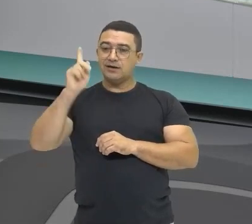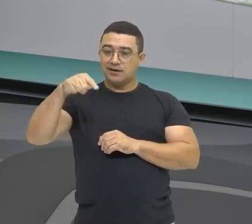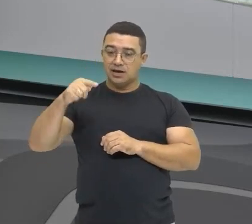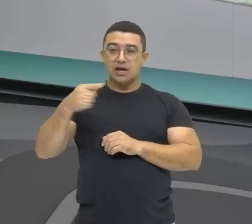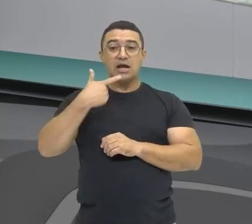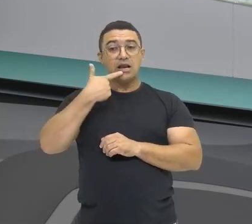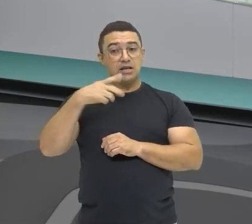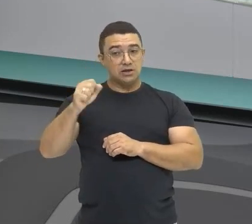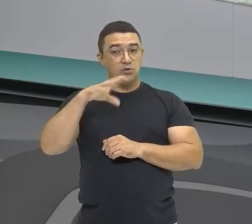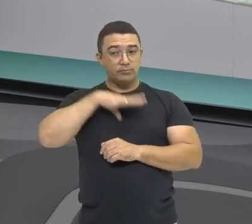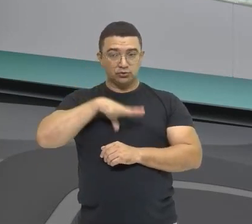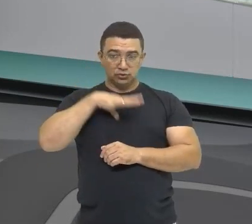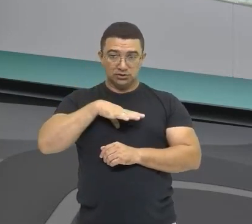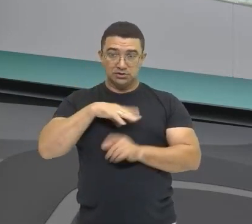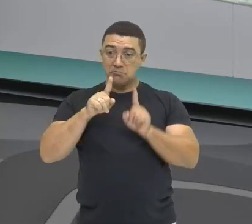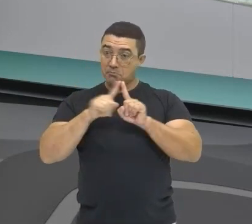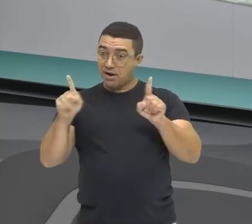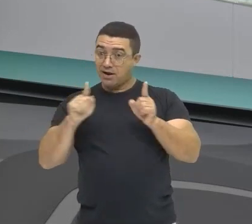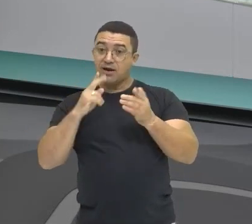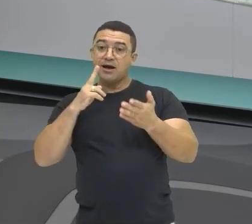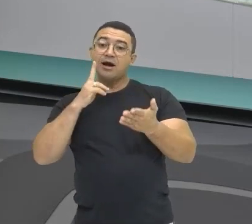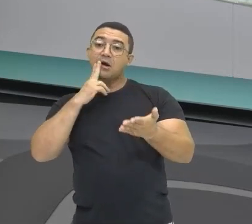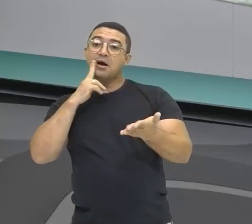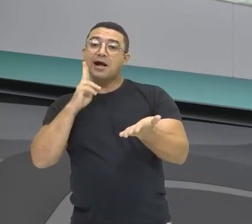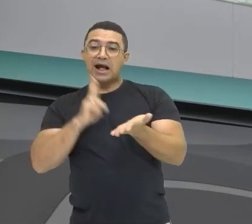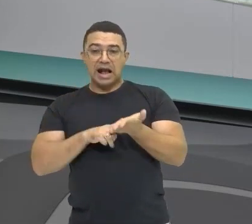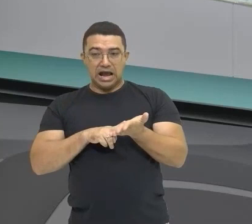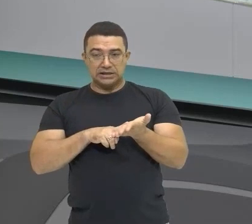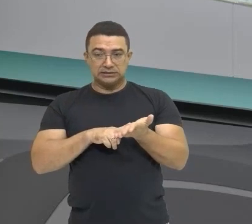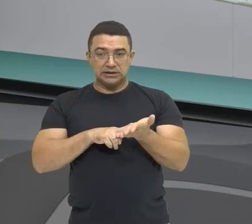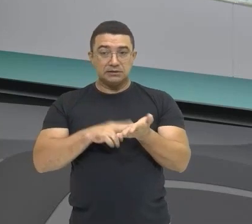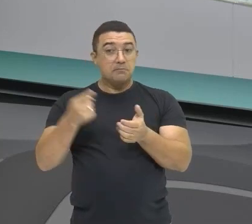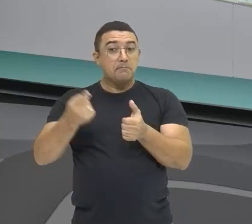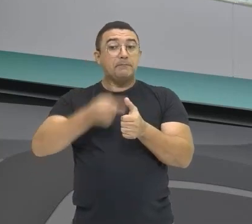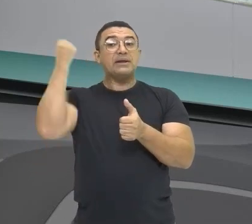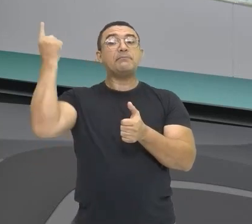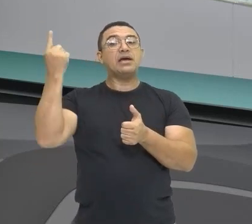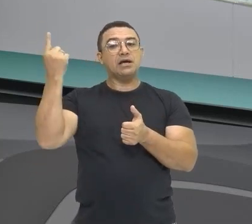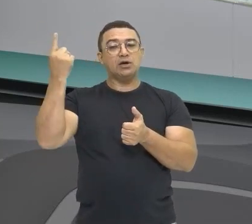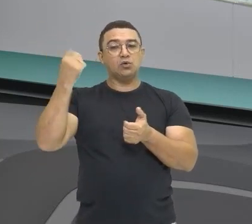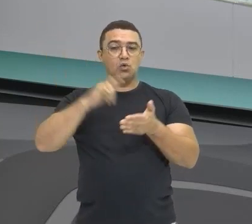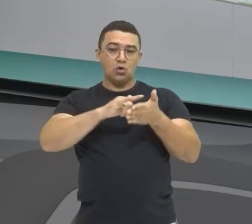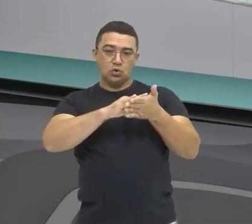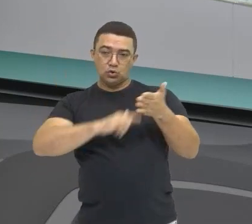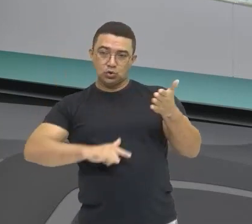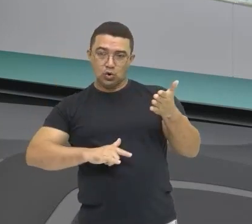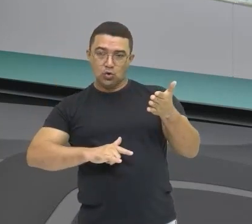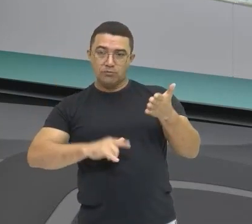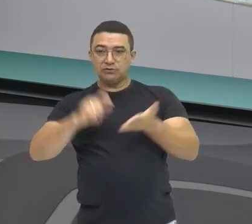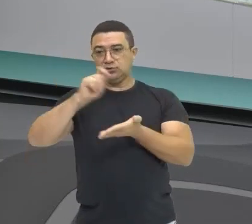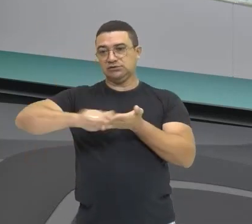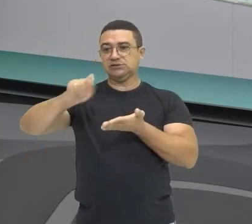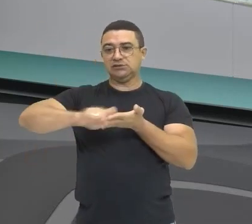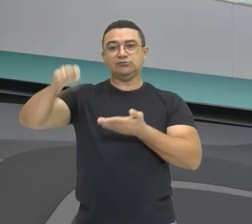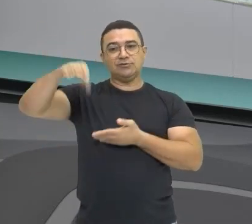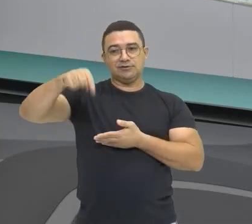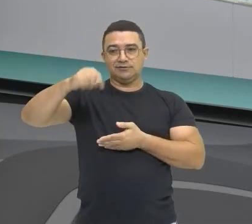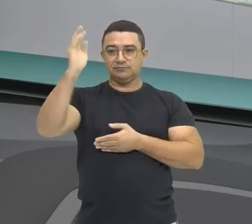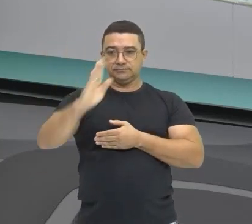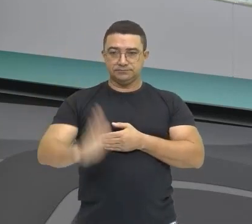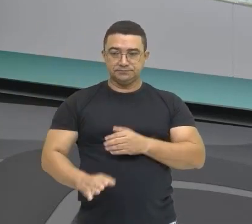é. A Carta de Pero Vaz de Caminha é o primeiro documento escrito aqui no